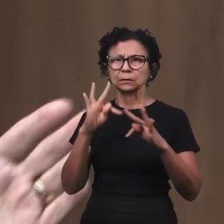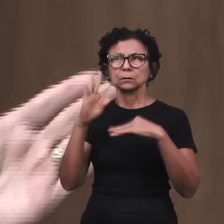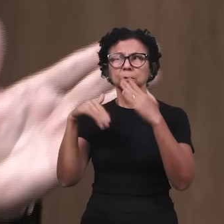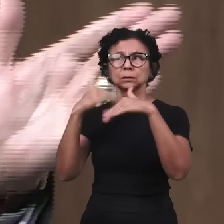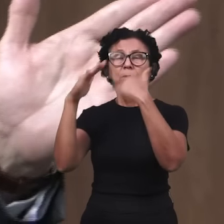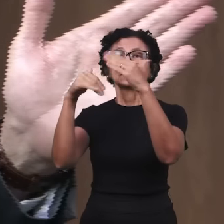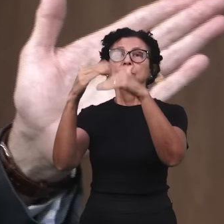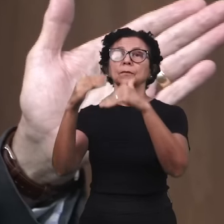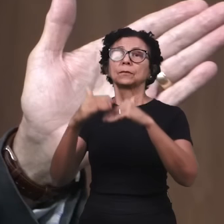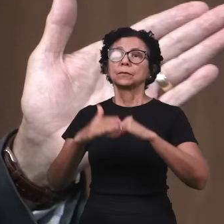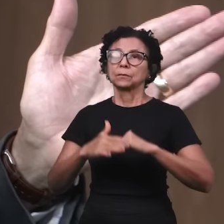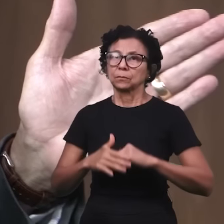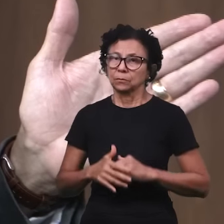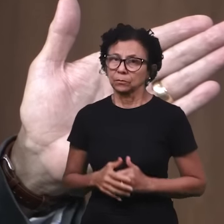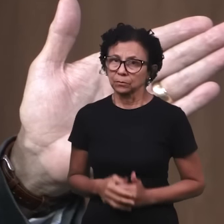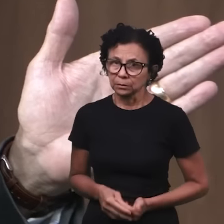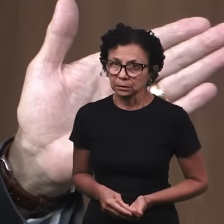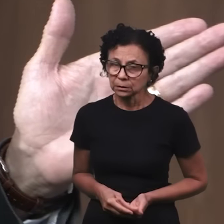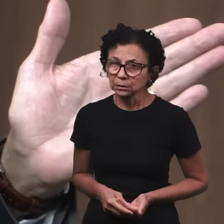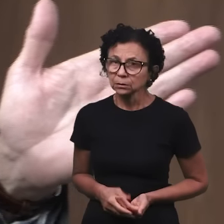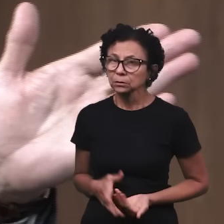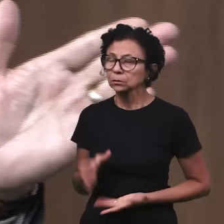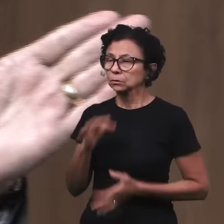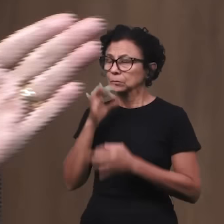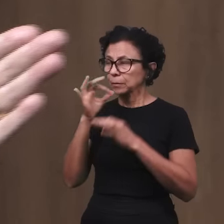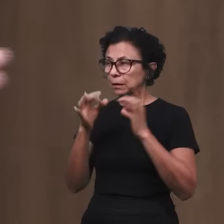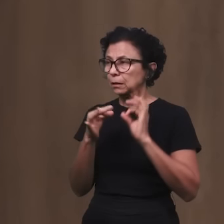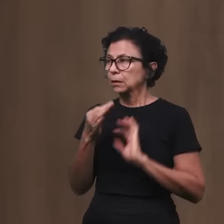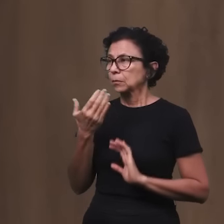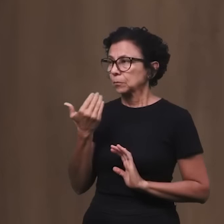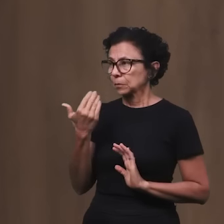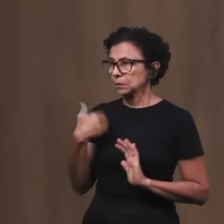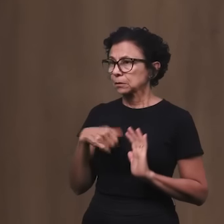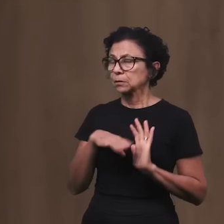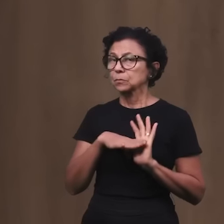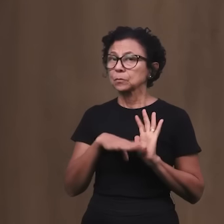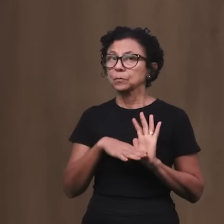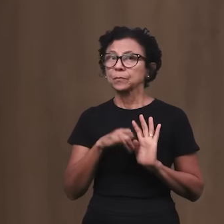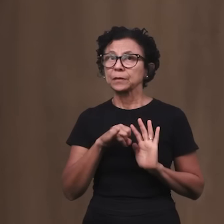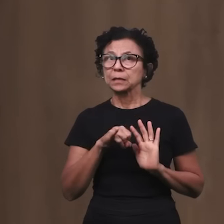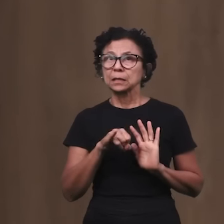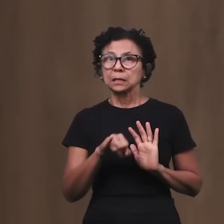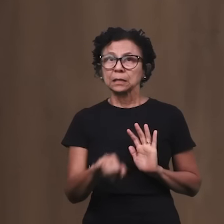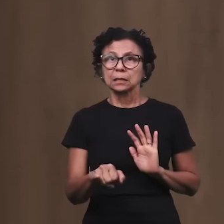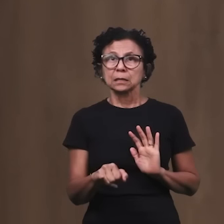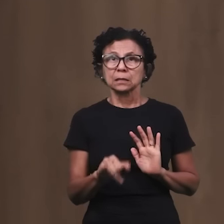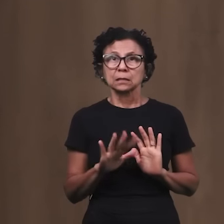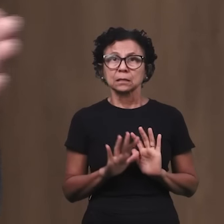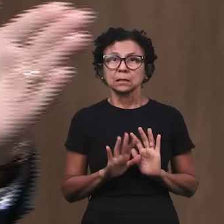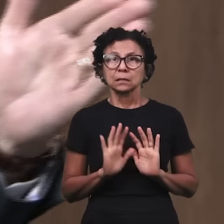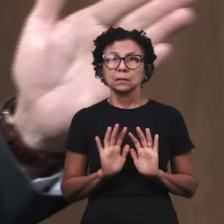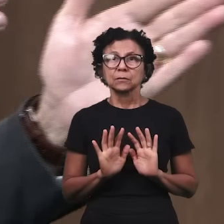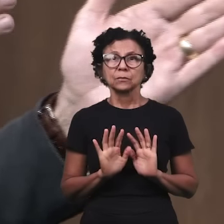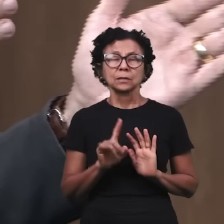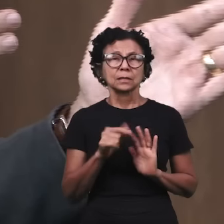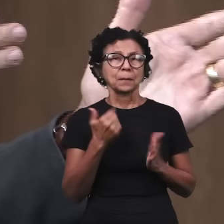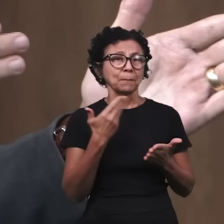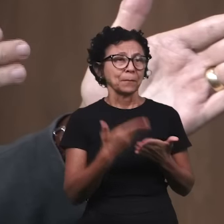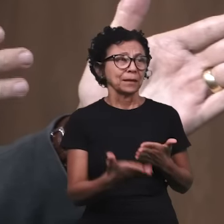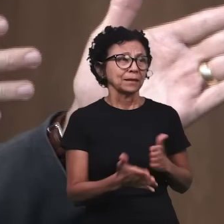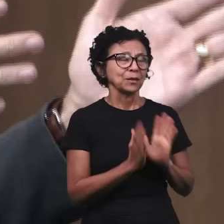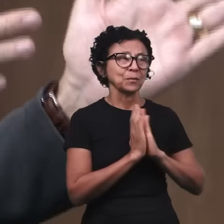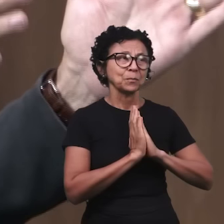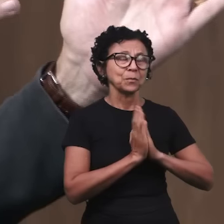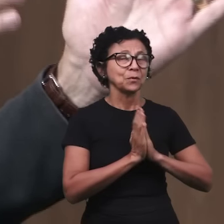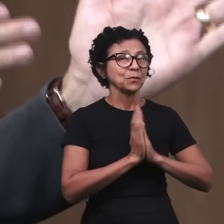que a gente falou no episódio passado. Quem perdeu o episódio passado, por favor, gentileza, voltar ao